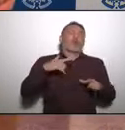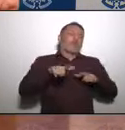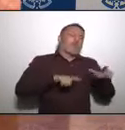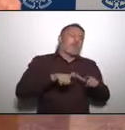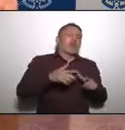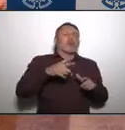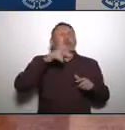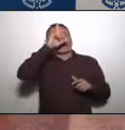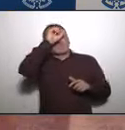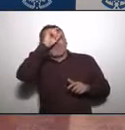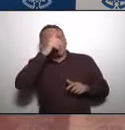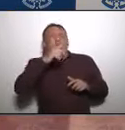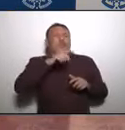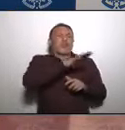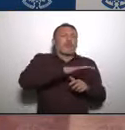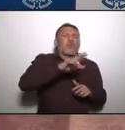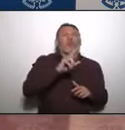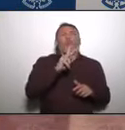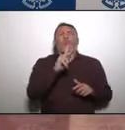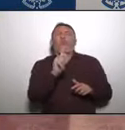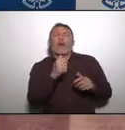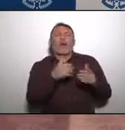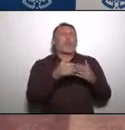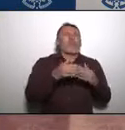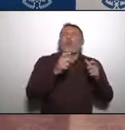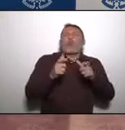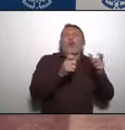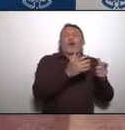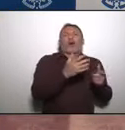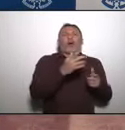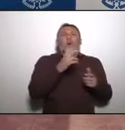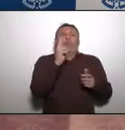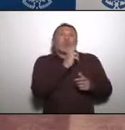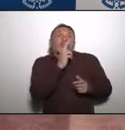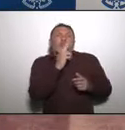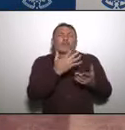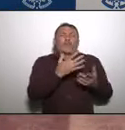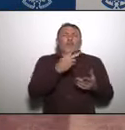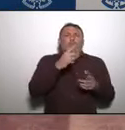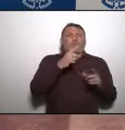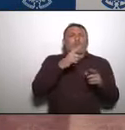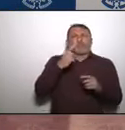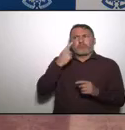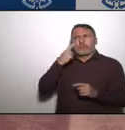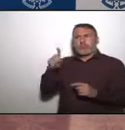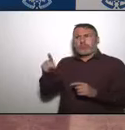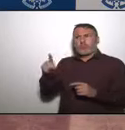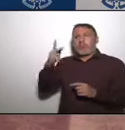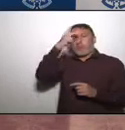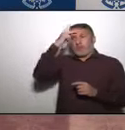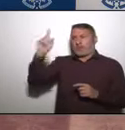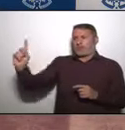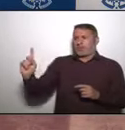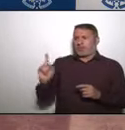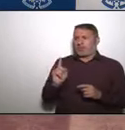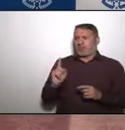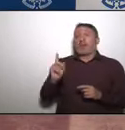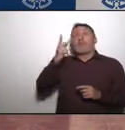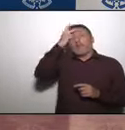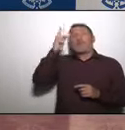um hospital, de uma UPA, né, de um pronto-socorro, ela recebe uma pessoa que tem